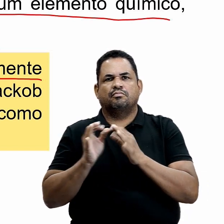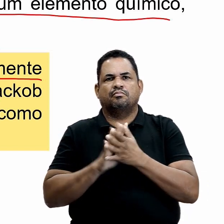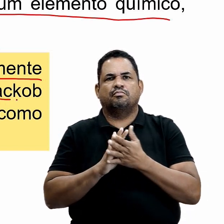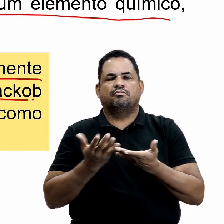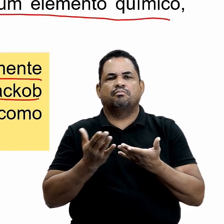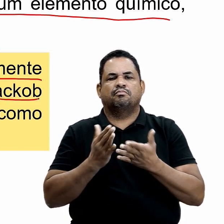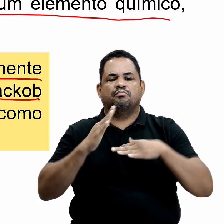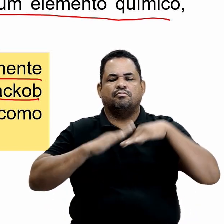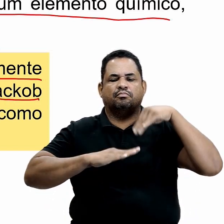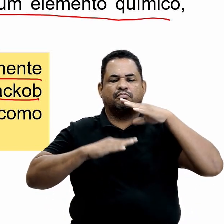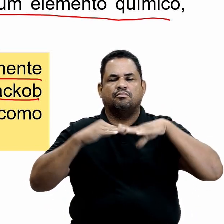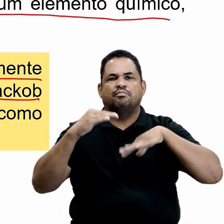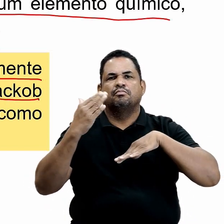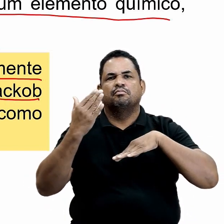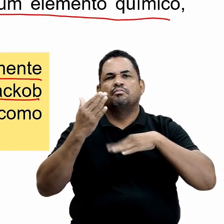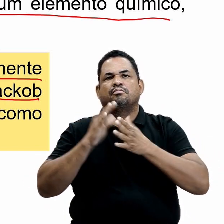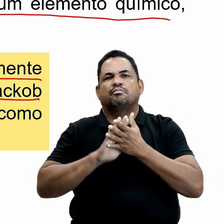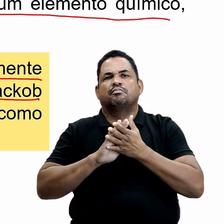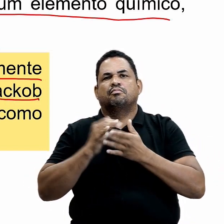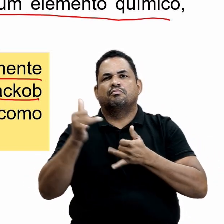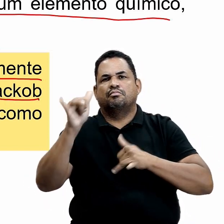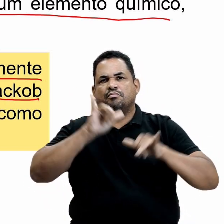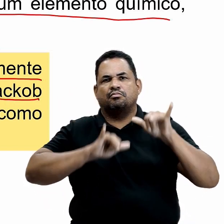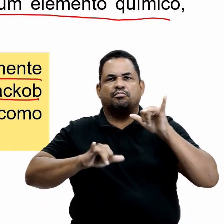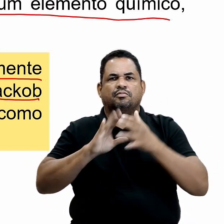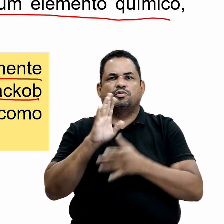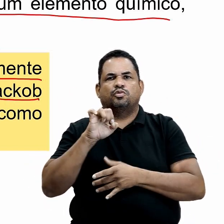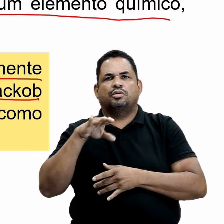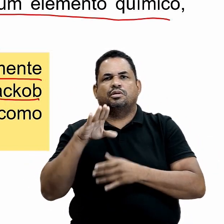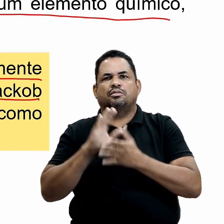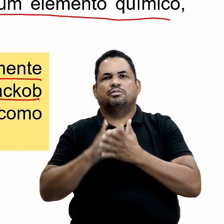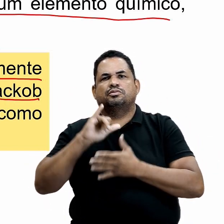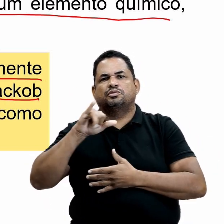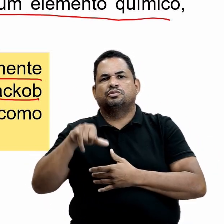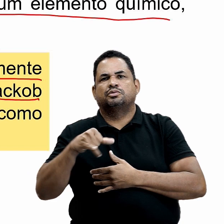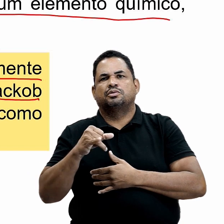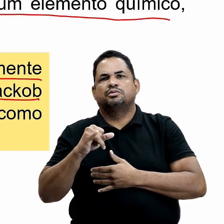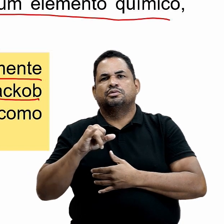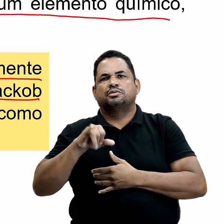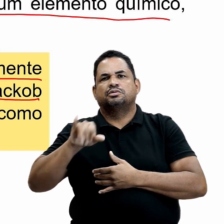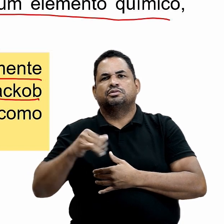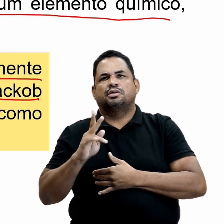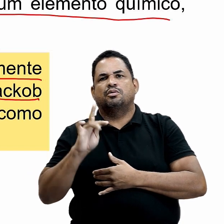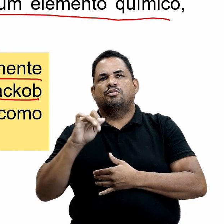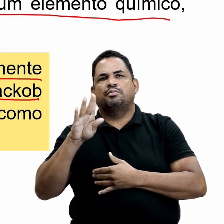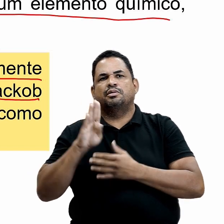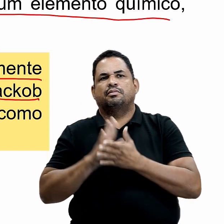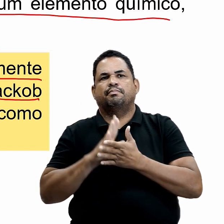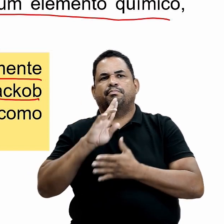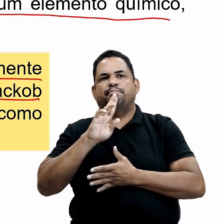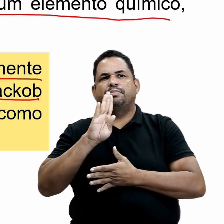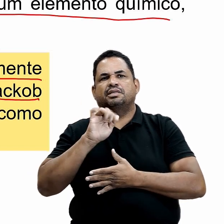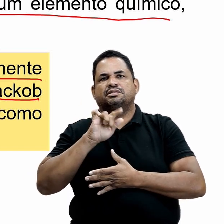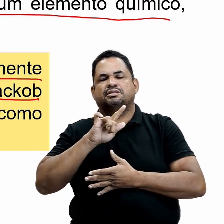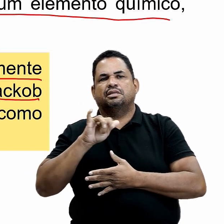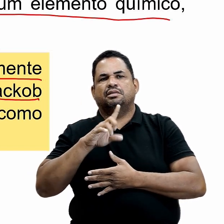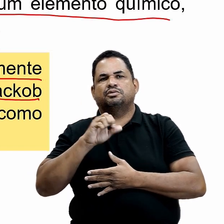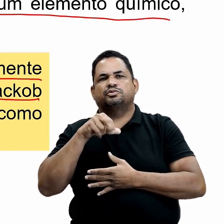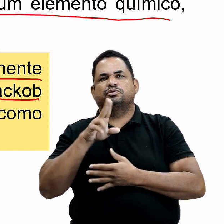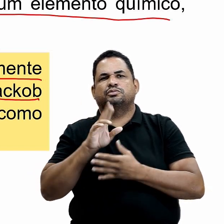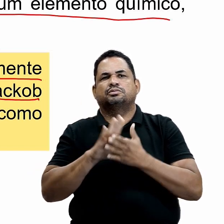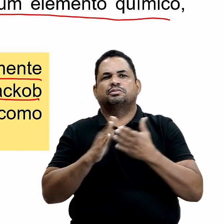pelo sueco Jacob Berzelius. A ideia anterior foi do